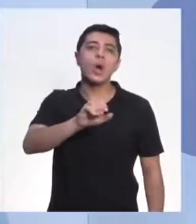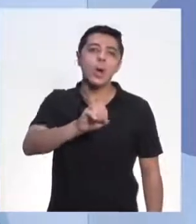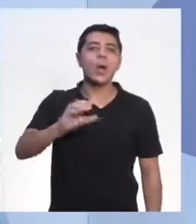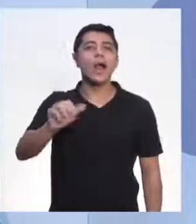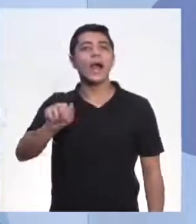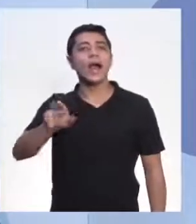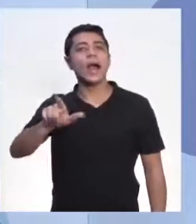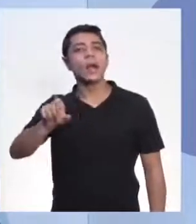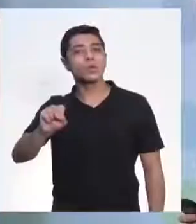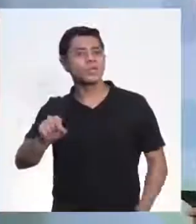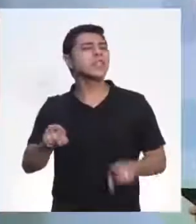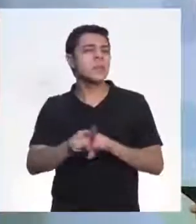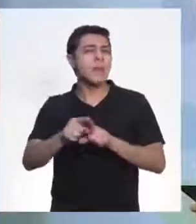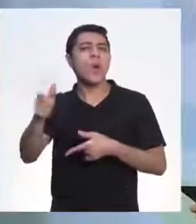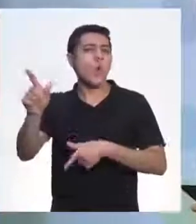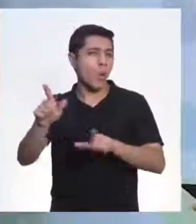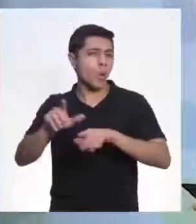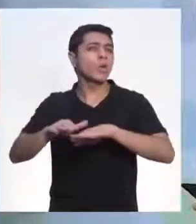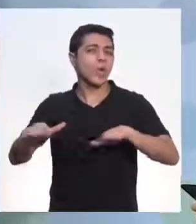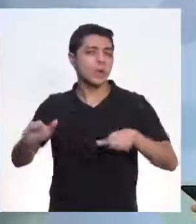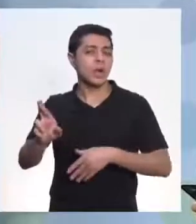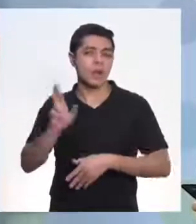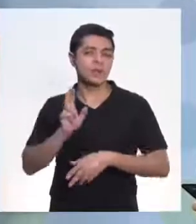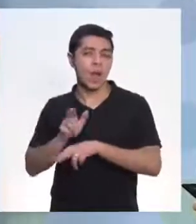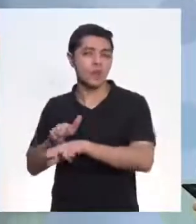outros, Ale. É isso mesmo, gente, ó.